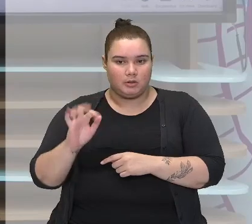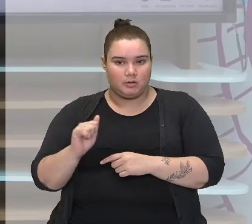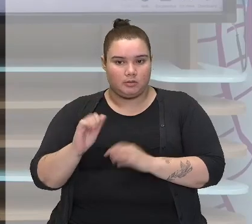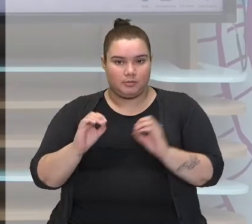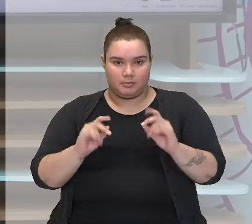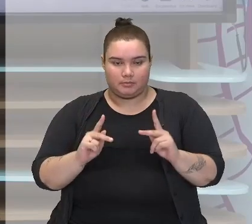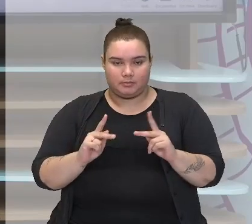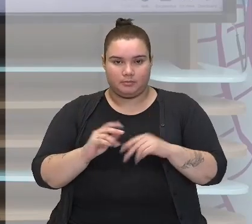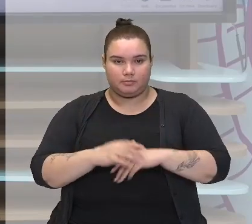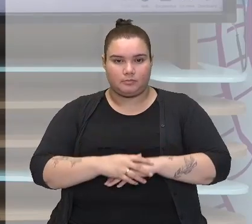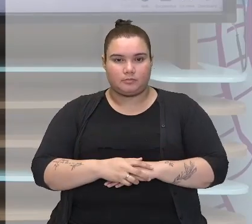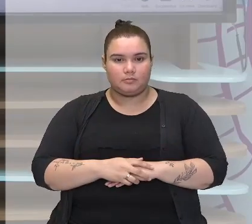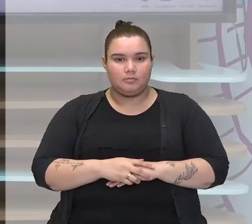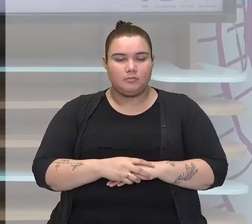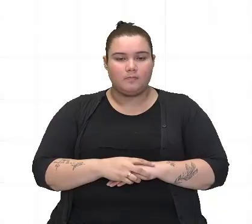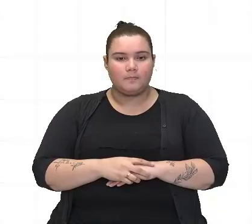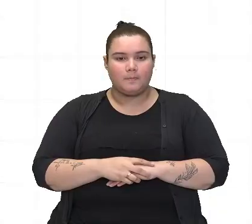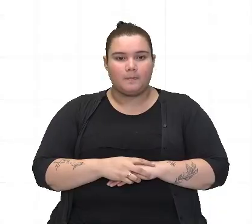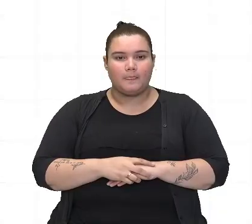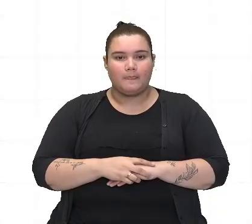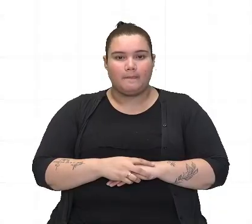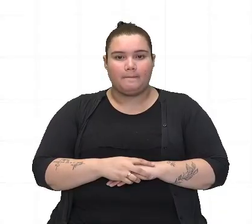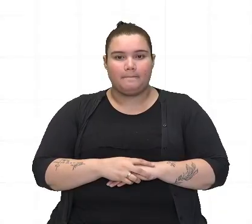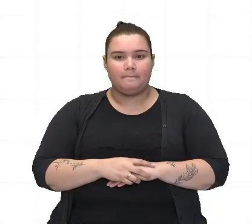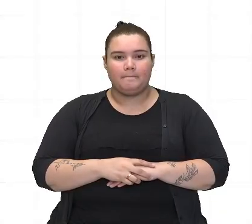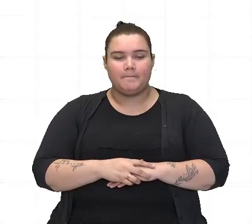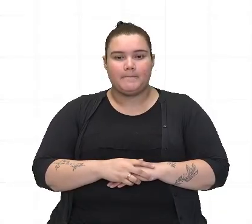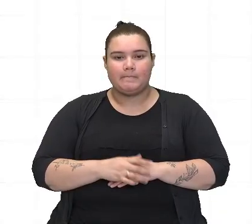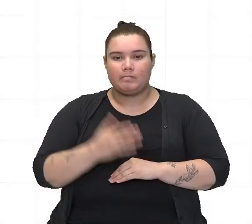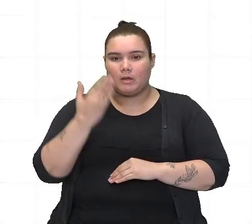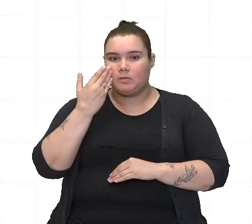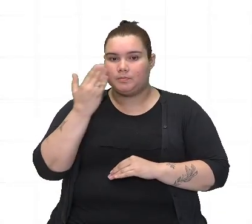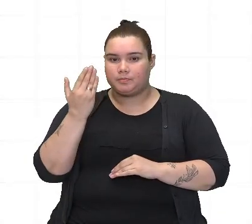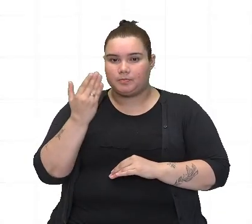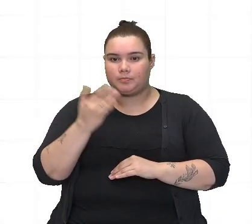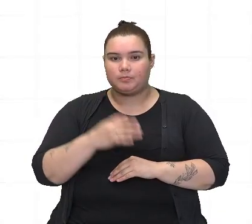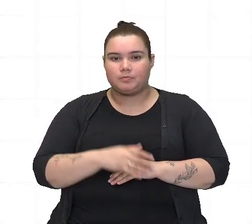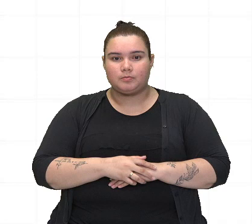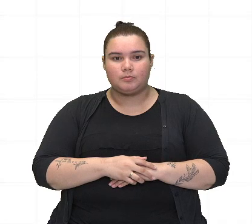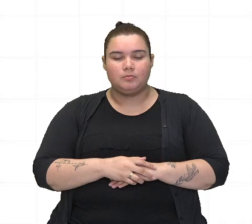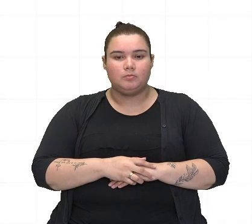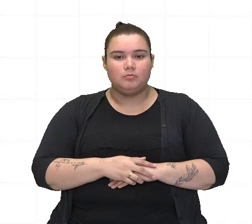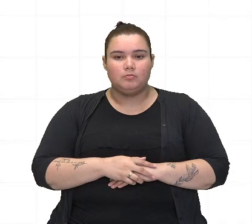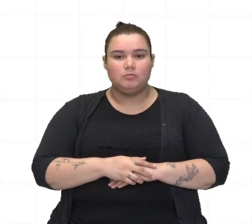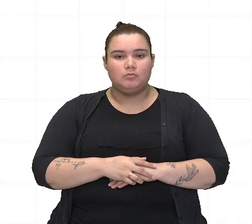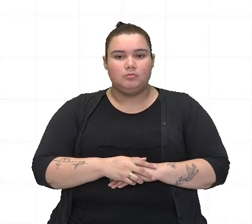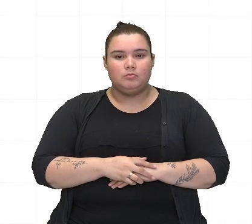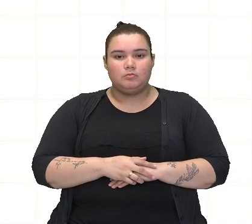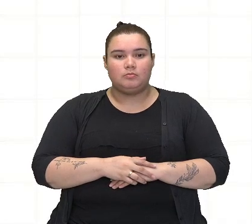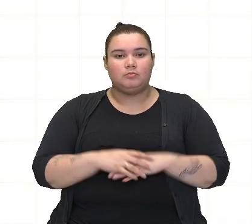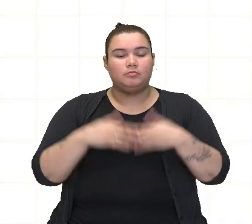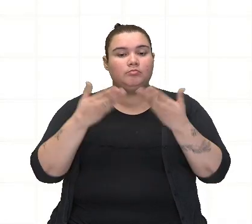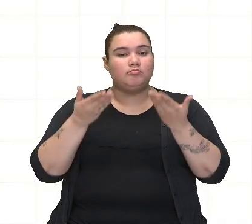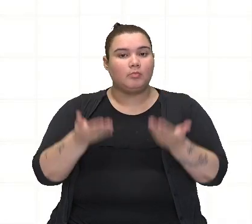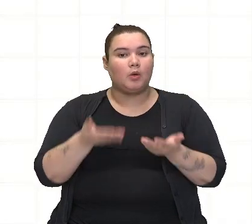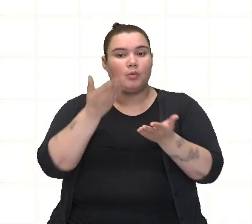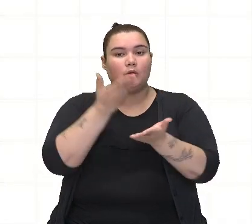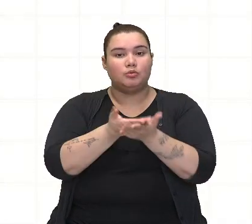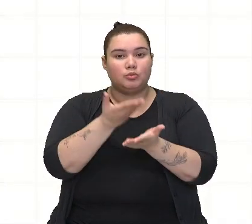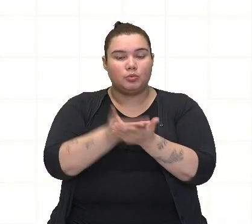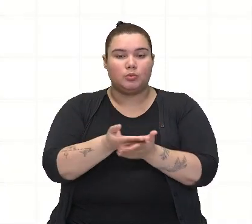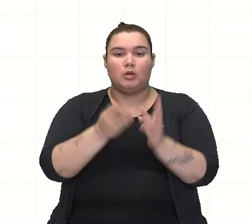Beleza? Então, vamos continuar. Ó, continuando, nós temos o seguinte, então, para o estudo